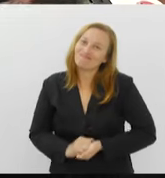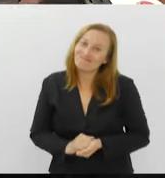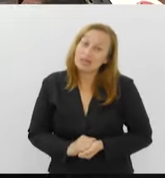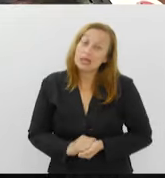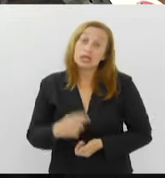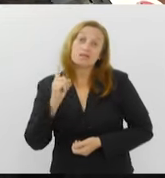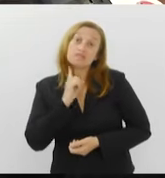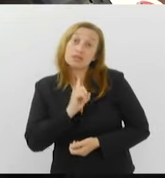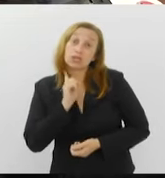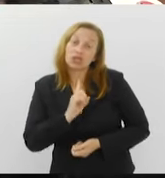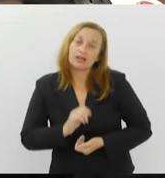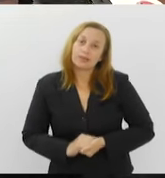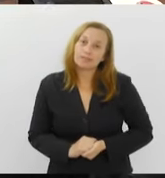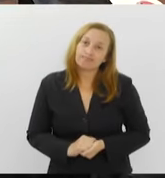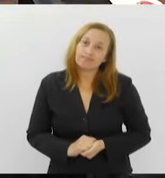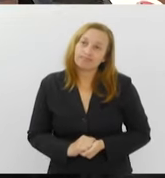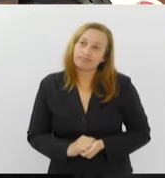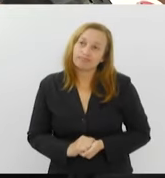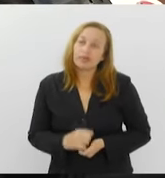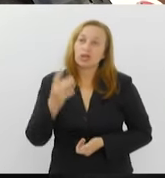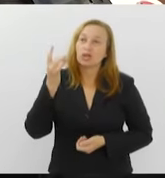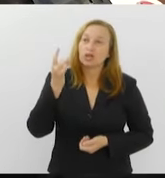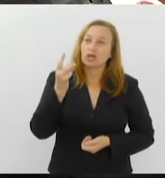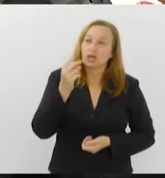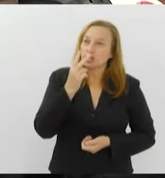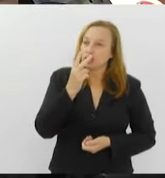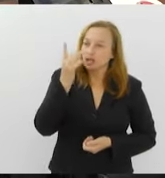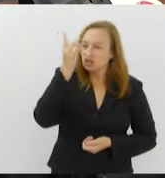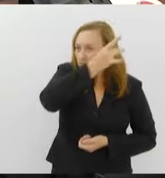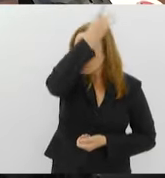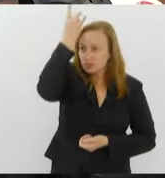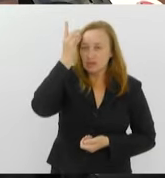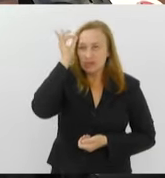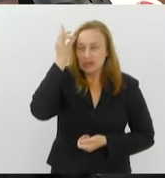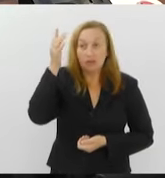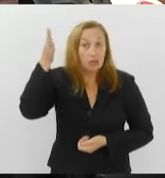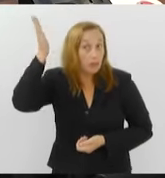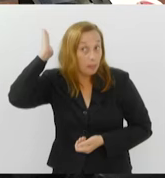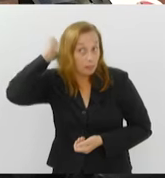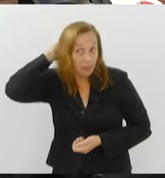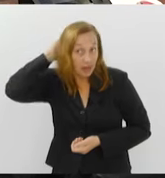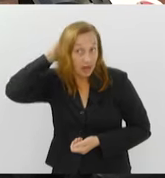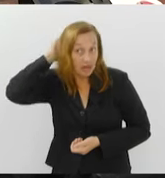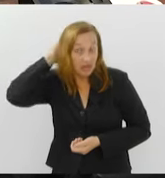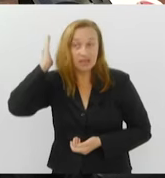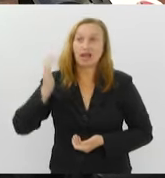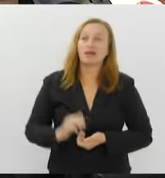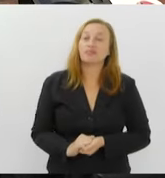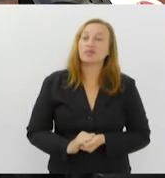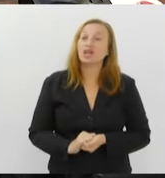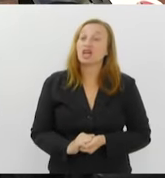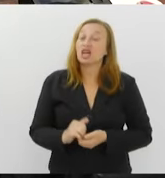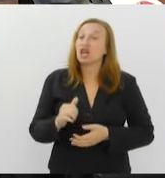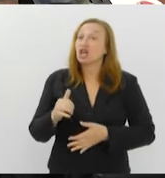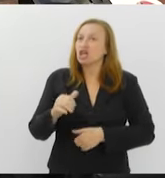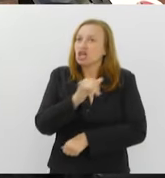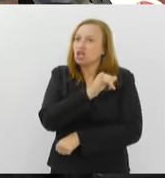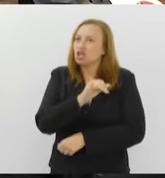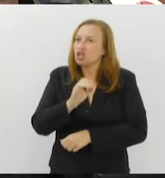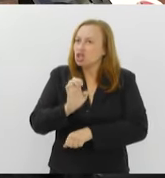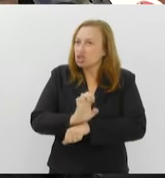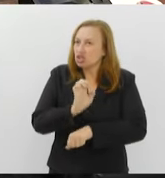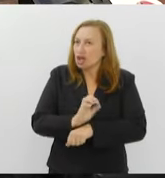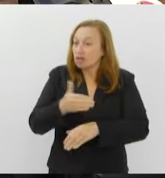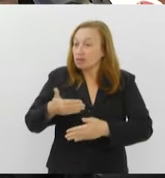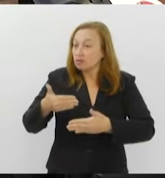Minas Gerais, Espírito Santo, Paraná, estados que estão à frente do Rio de Janeiro no IDEB. Só para o senhor ter uma ideia.